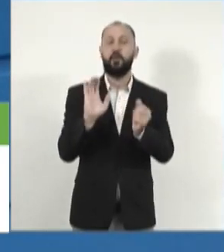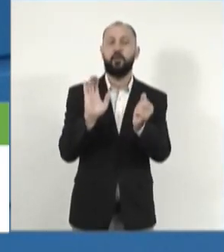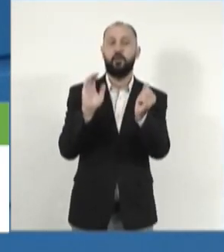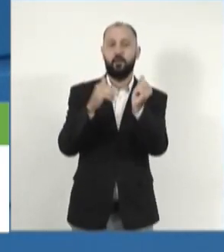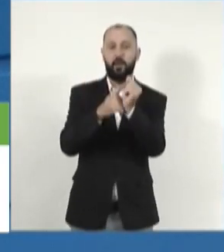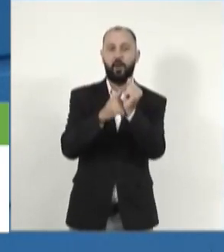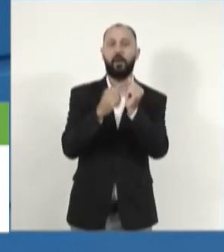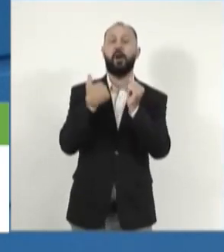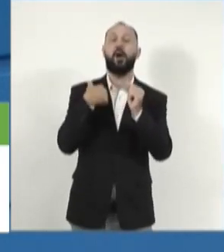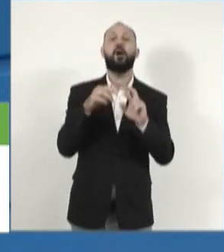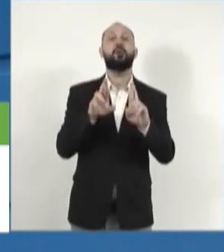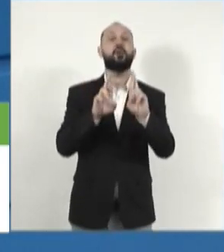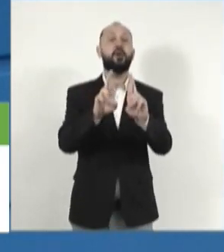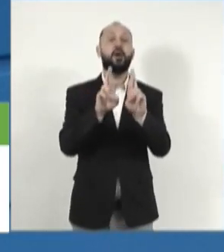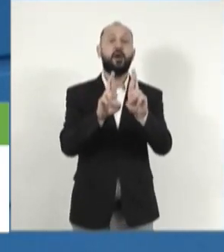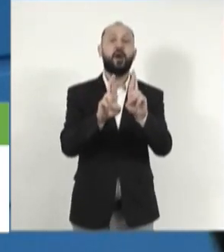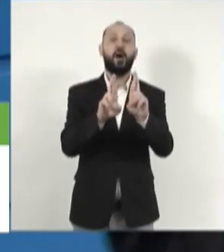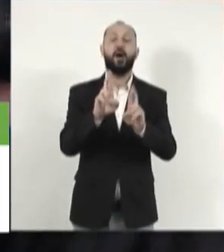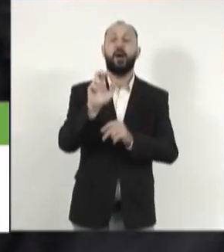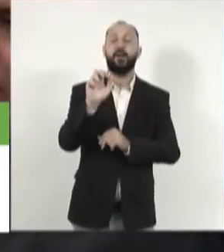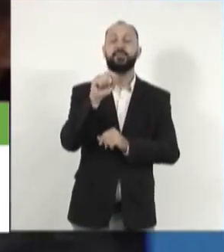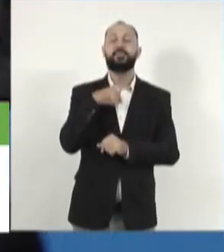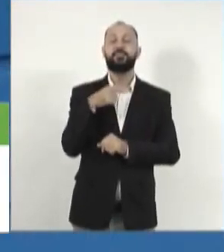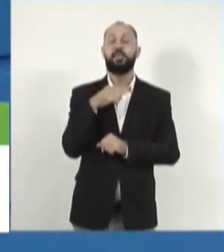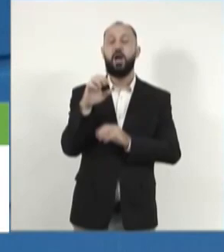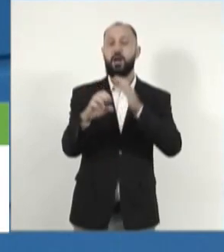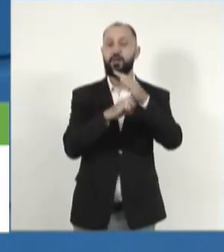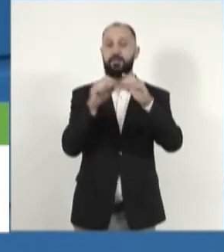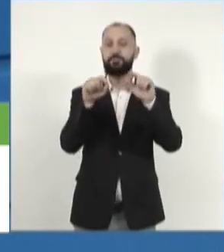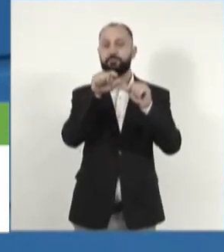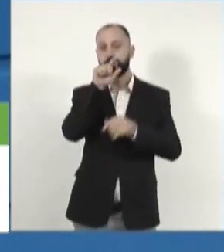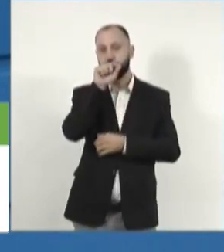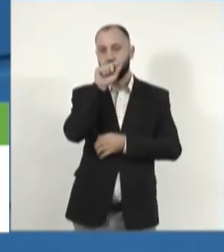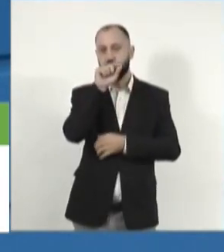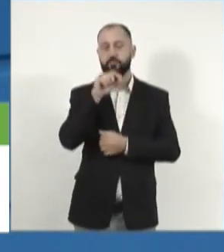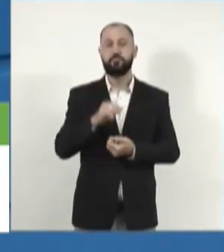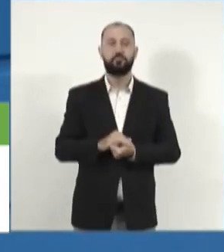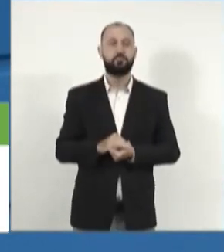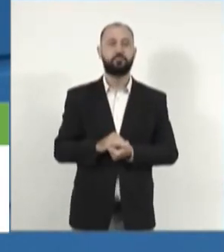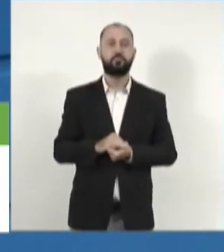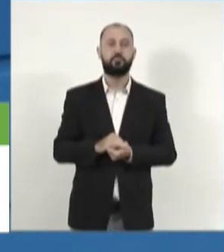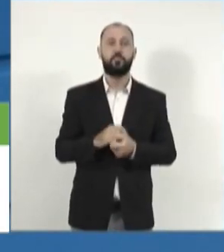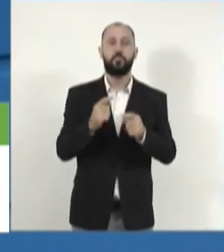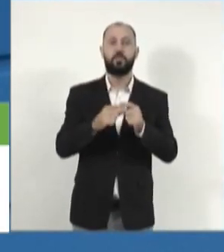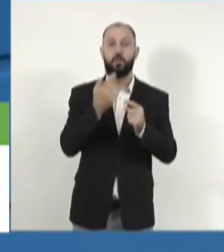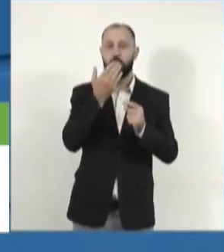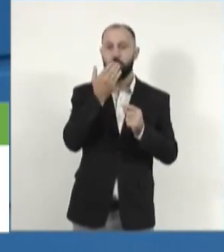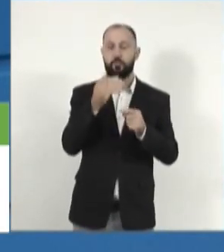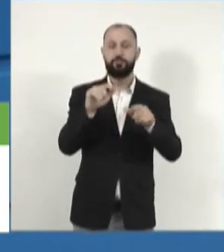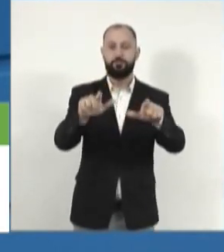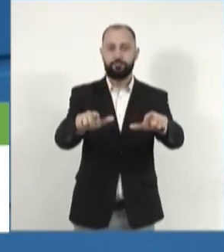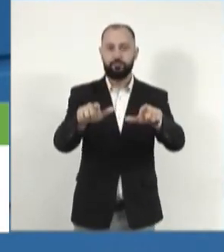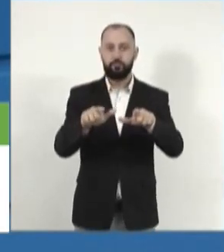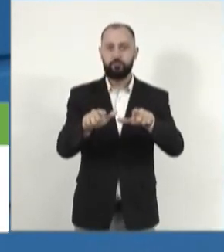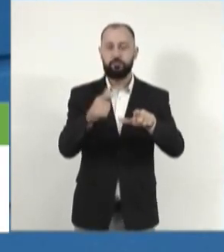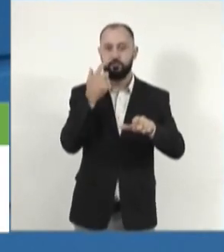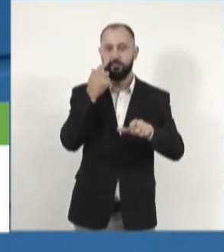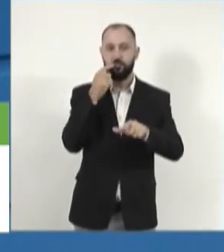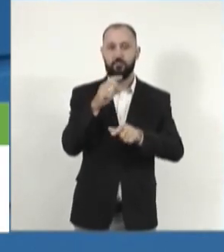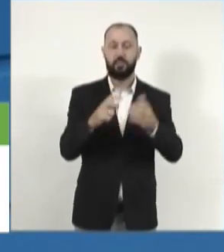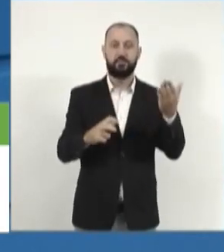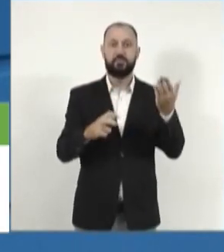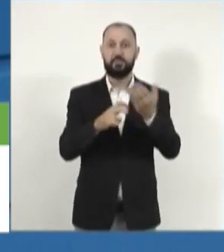mistério e espero que Andorinha dessa vez responda, ao requerimento, porque o outro, sobre a cobrança